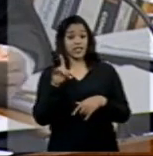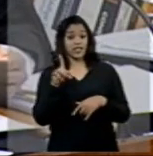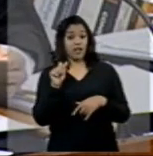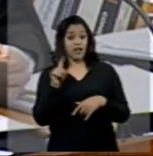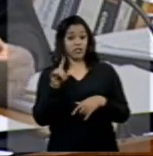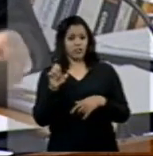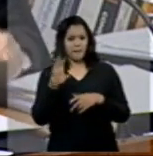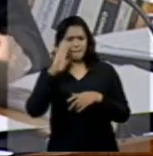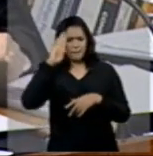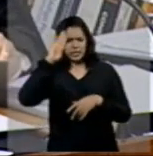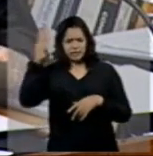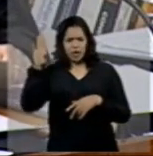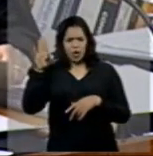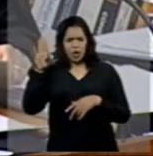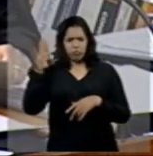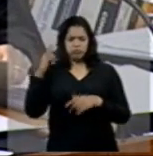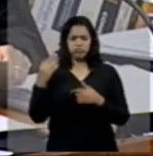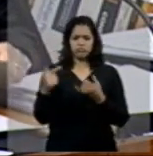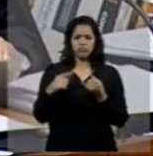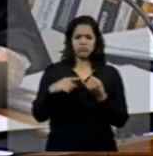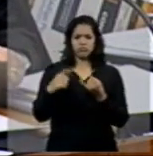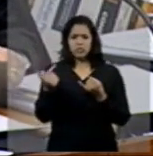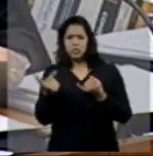atividades secundárias, mas